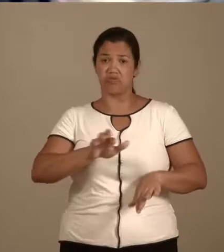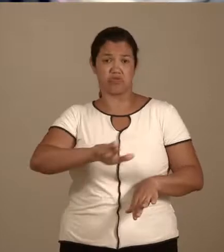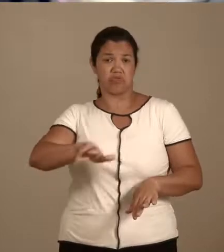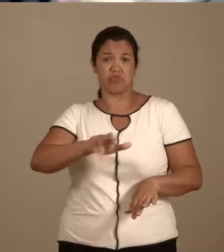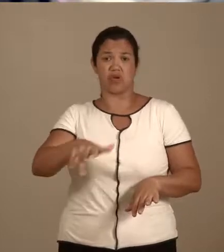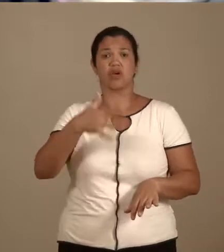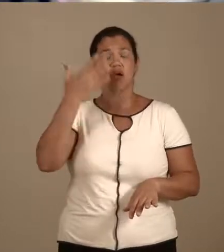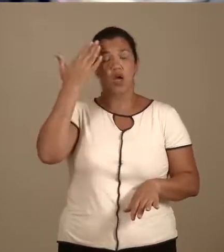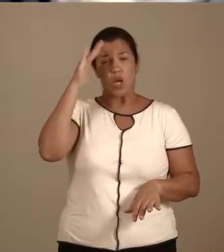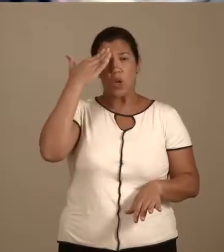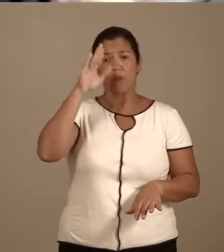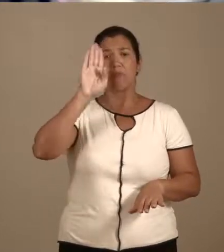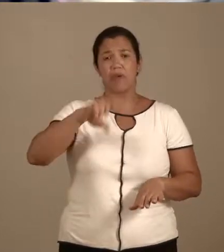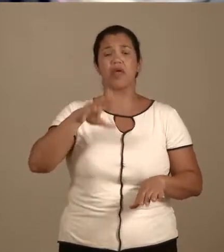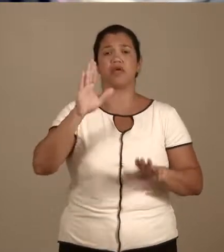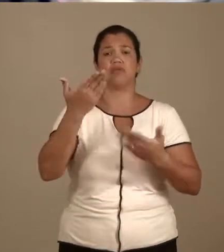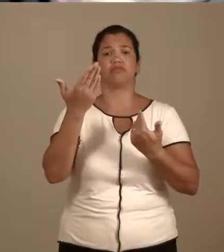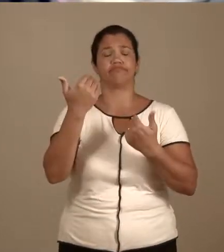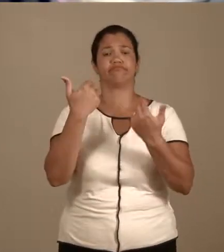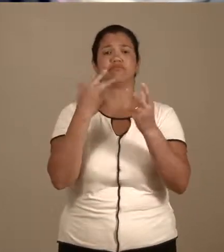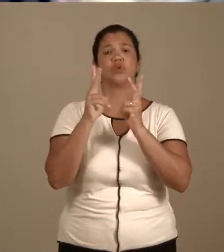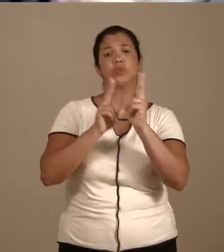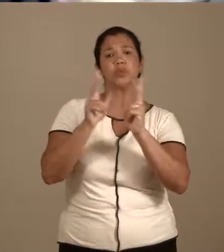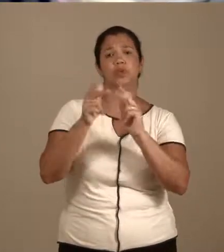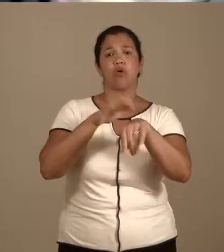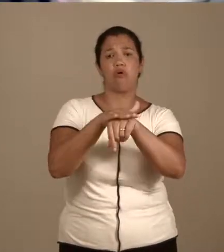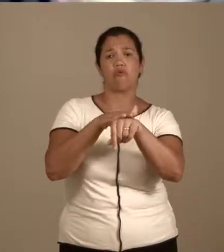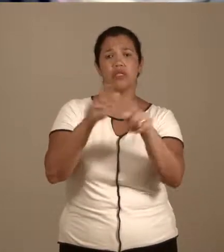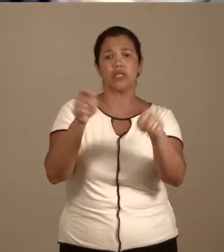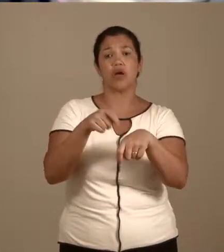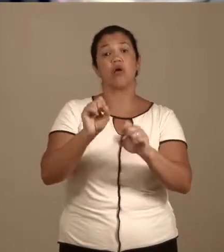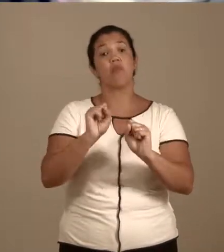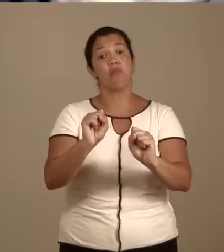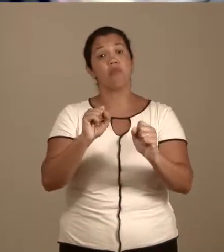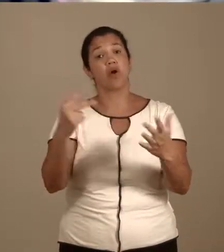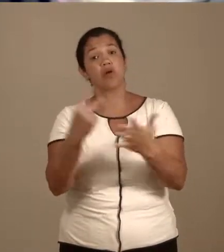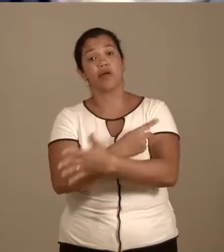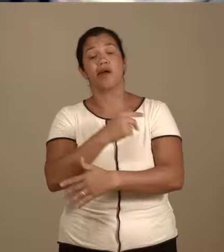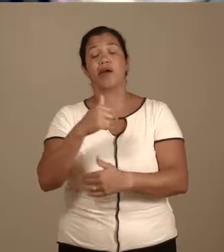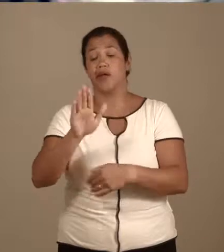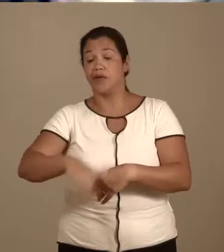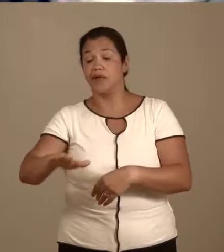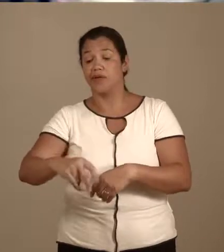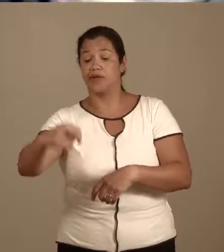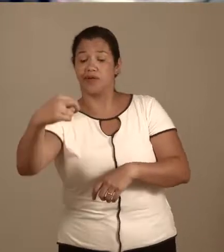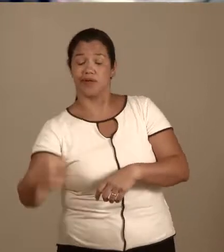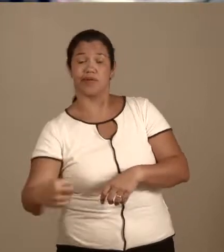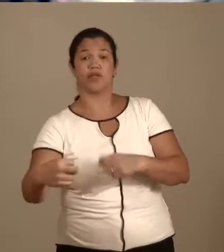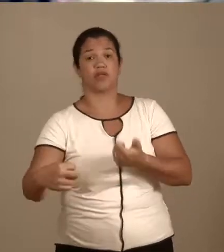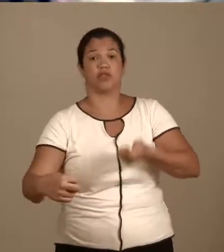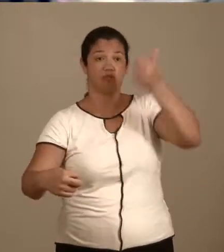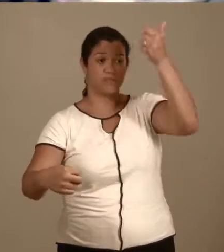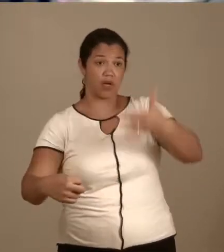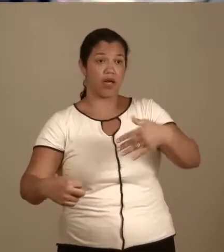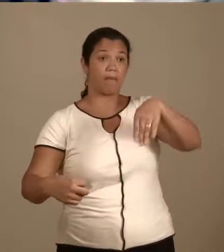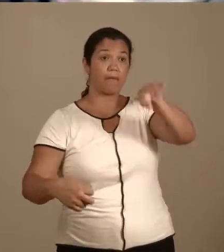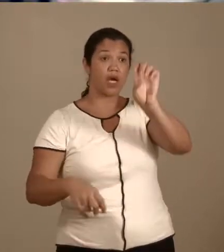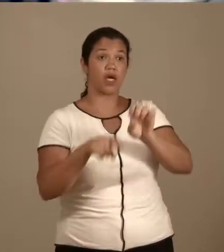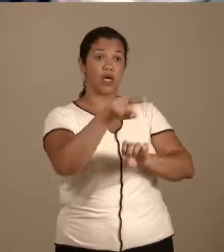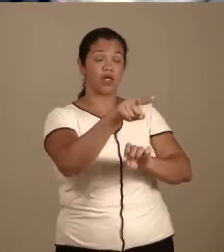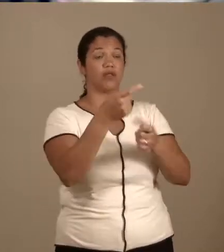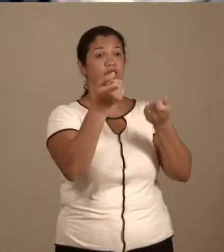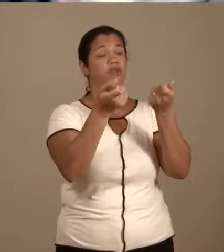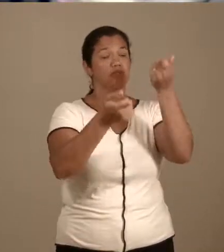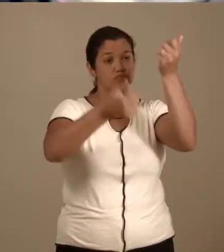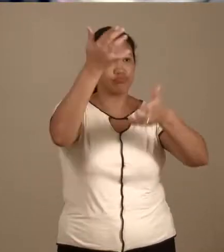que está entendendo o que você está falando. Pode ser uma criança e você vai ter que explicar muito mais à mãe. Como ela vai levar? Como é que o filho dela vai